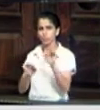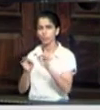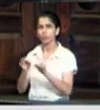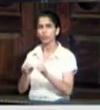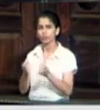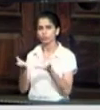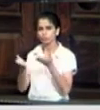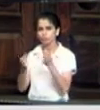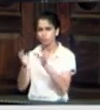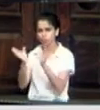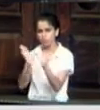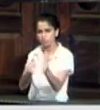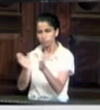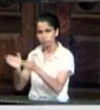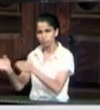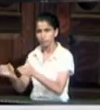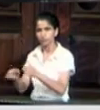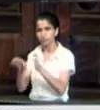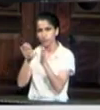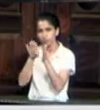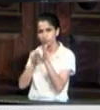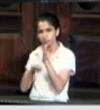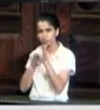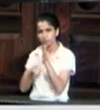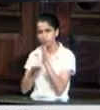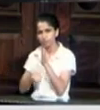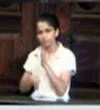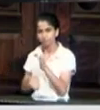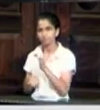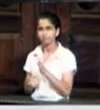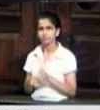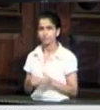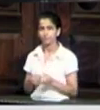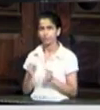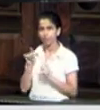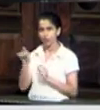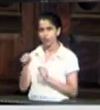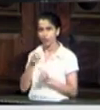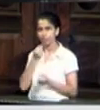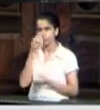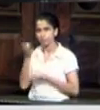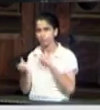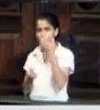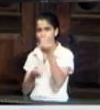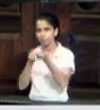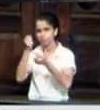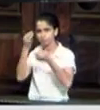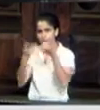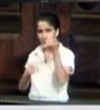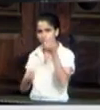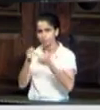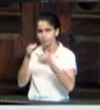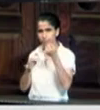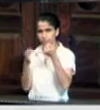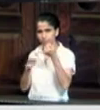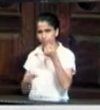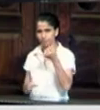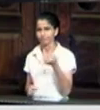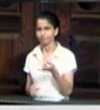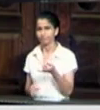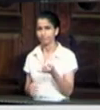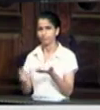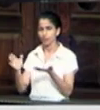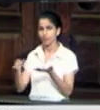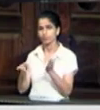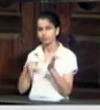Redução. E quando ele começa a fazer o detalhamento dos dados que foram coletados pela